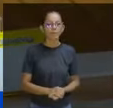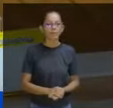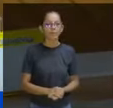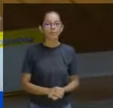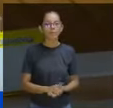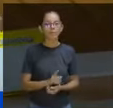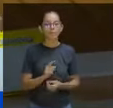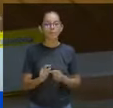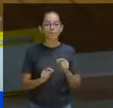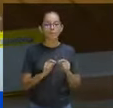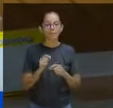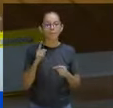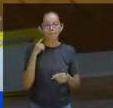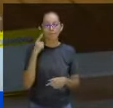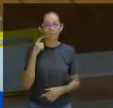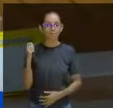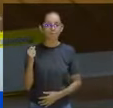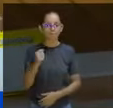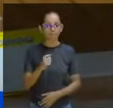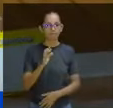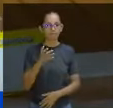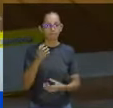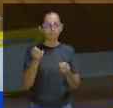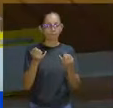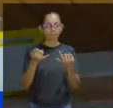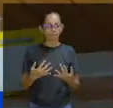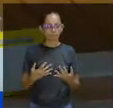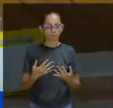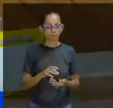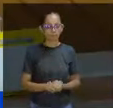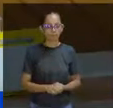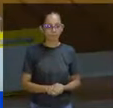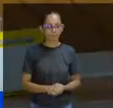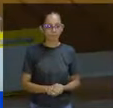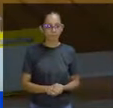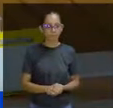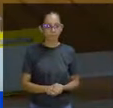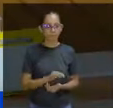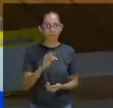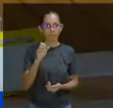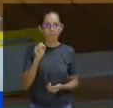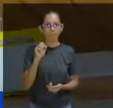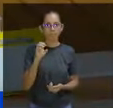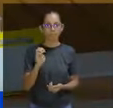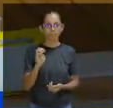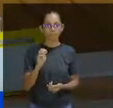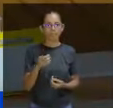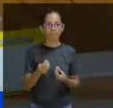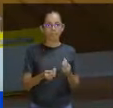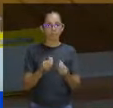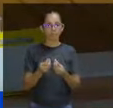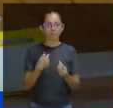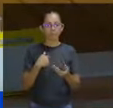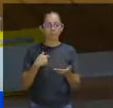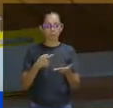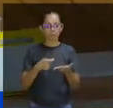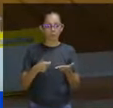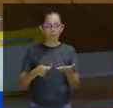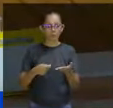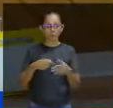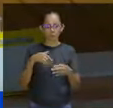embora o eminente advogado tenha citado uma decisão do TSE, eu trago também no próprio voto